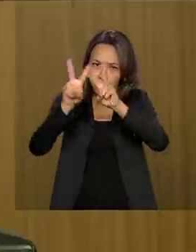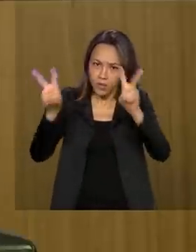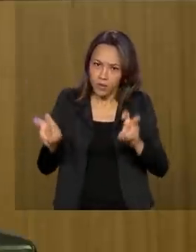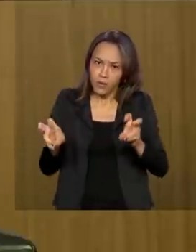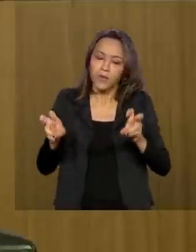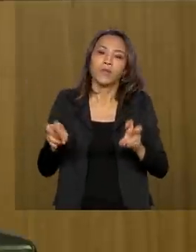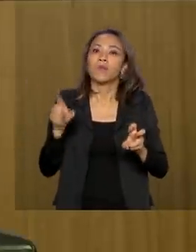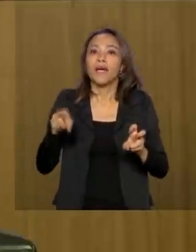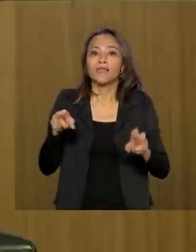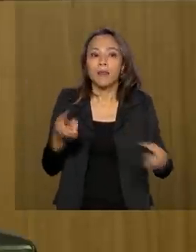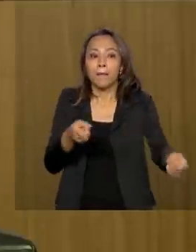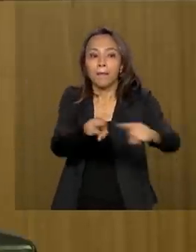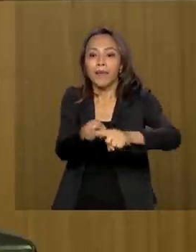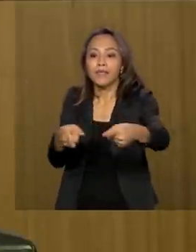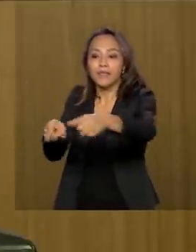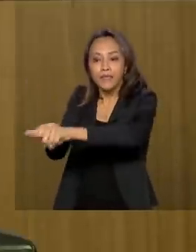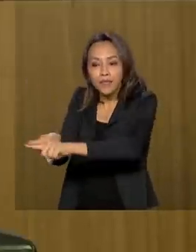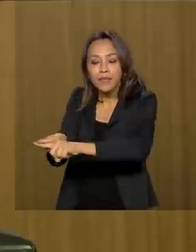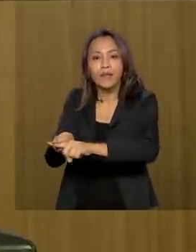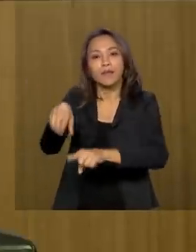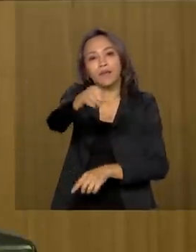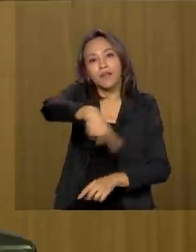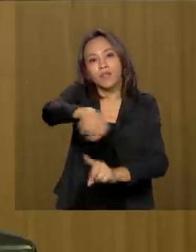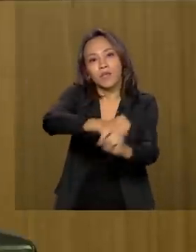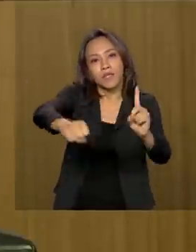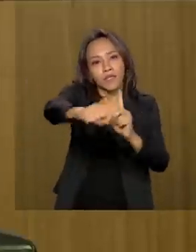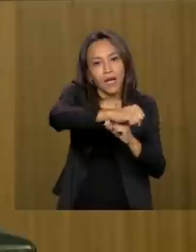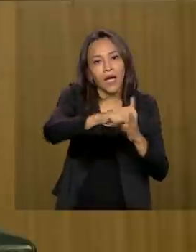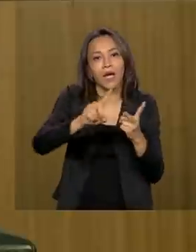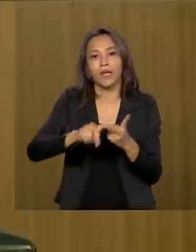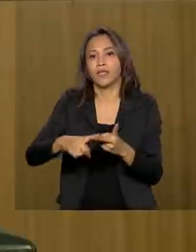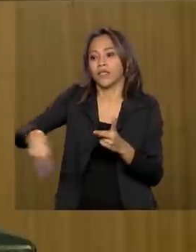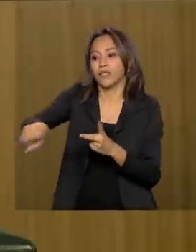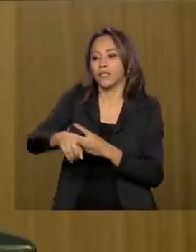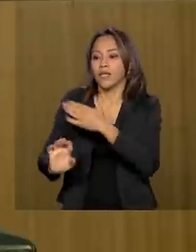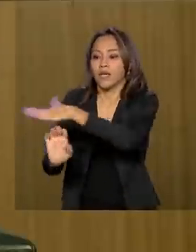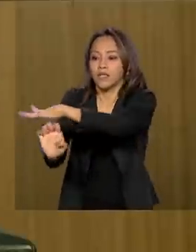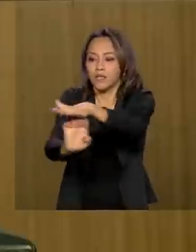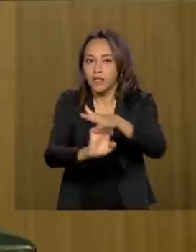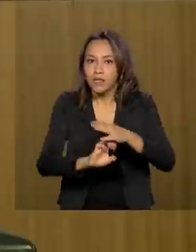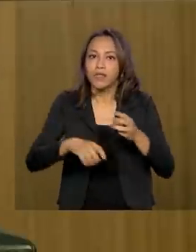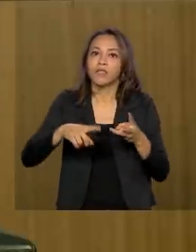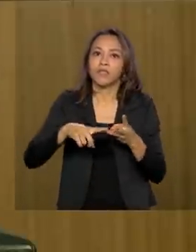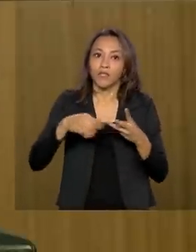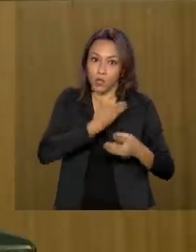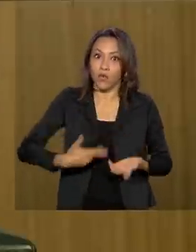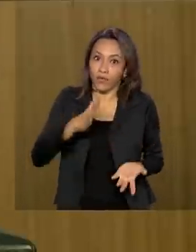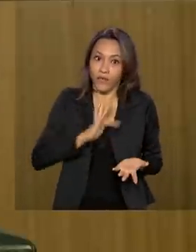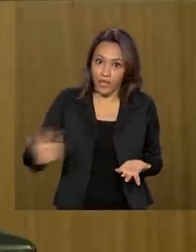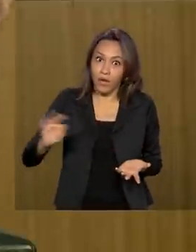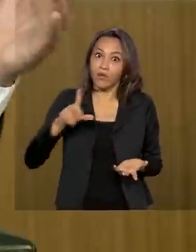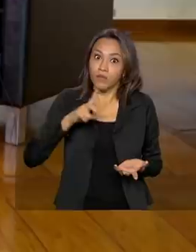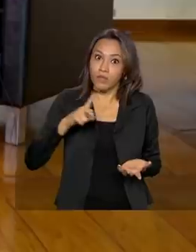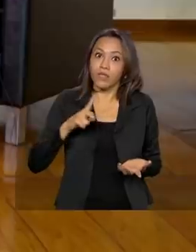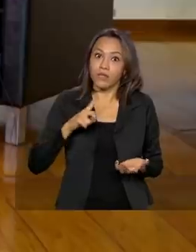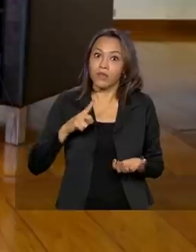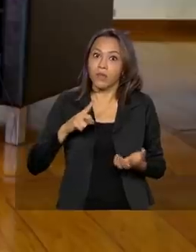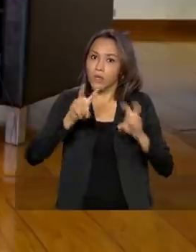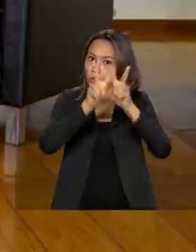lógica de parceria entre a sociedade civil, o terceiro setor e o governo federal também abrange os parques nacionais,